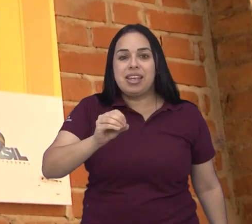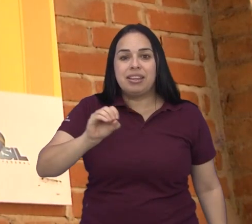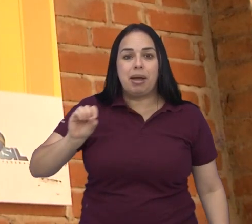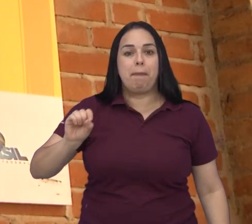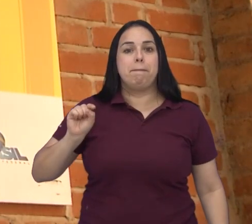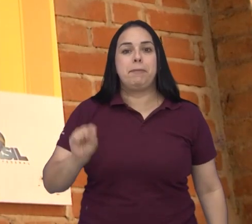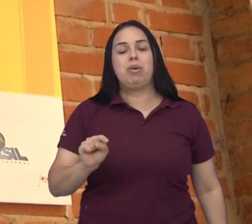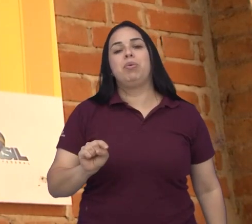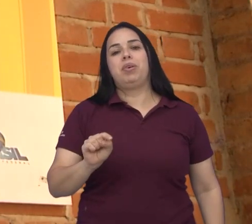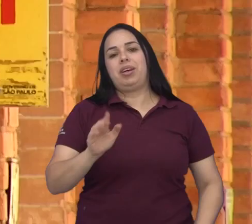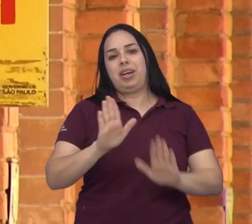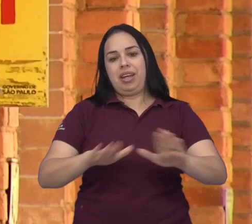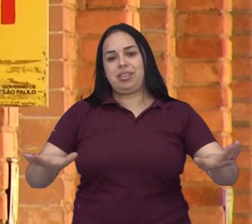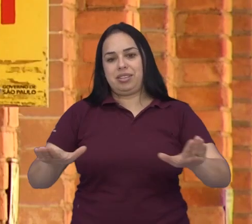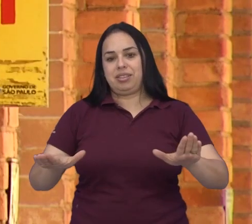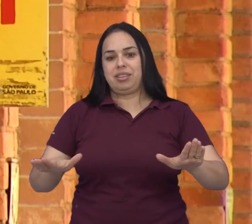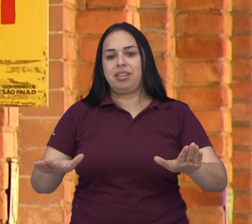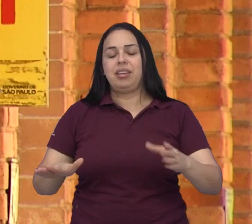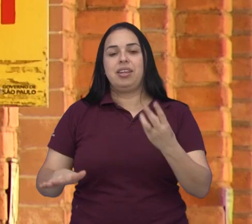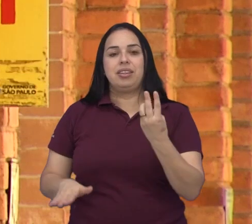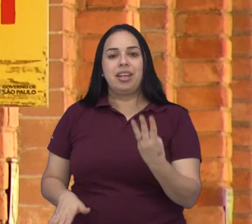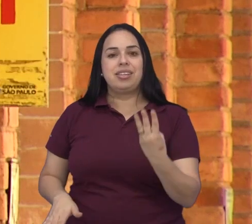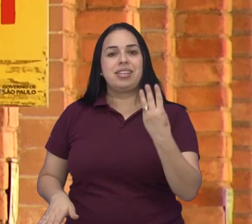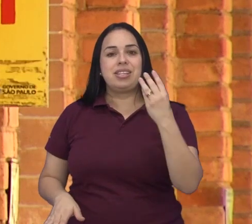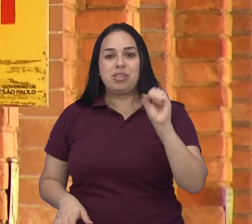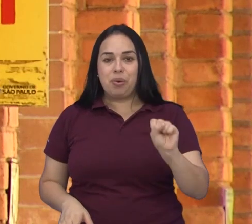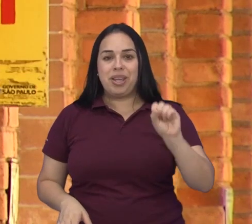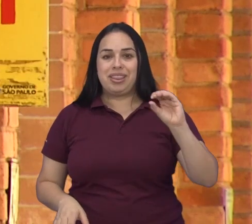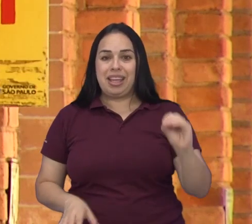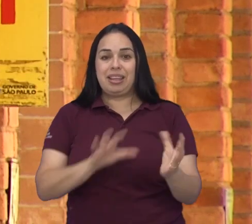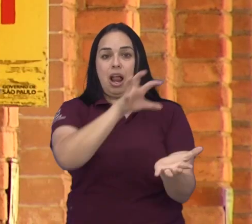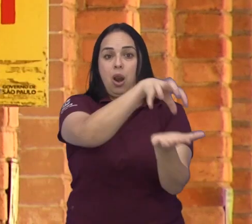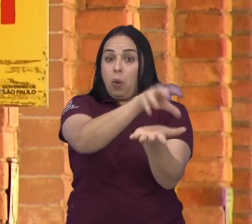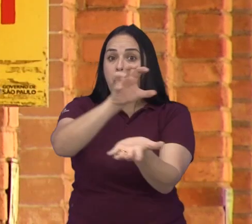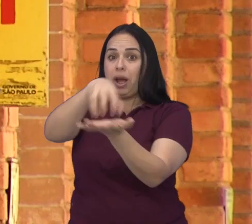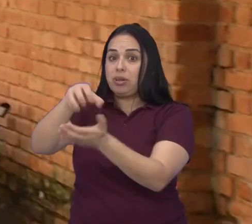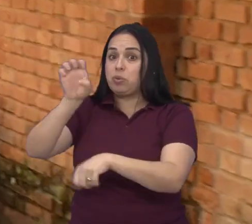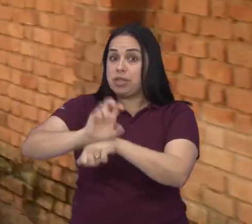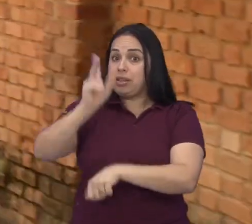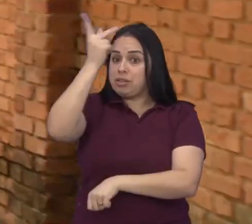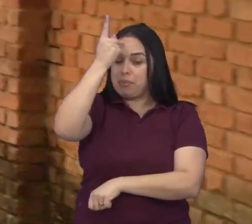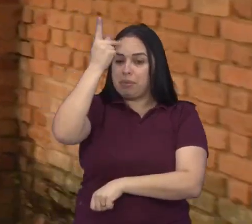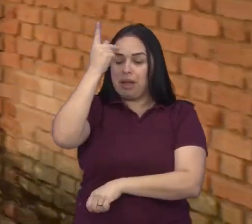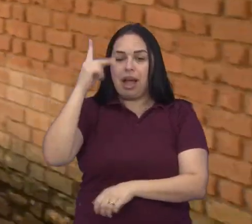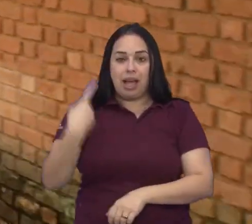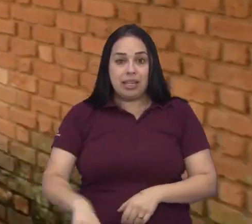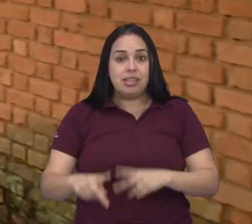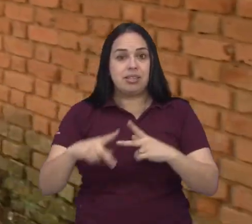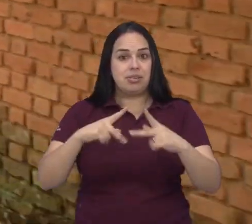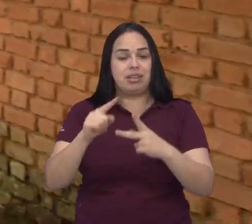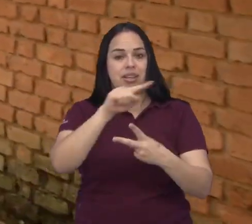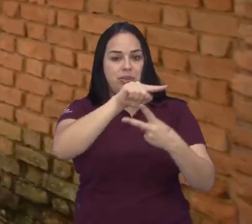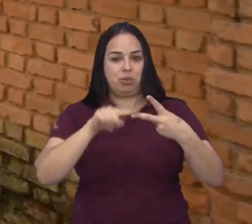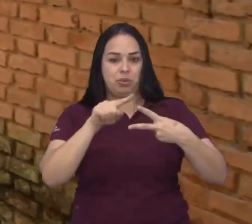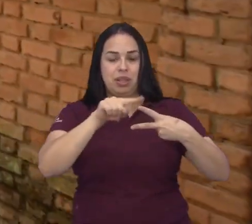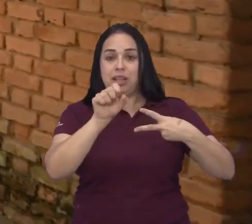crianças e adolescentes. São mais de 380 polos em todo o estado. Em São José existem 2, um na Zona